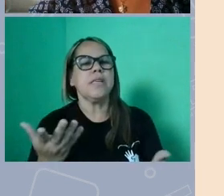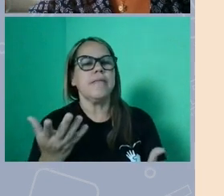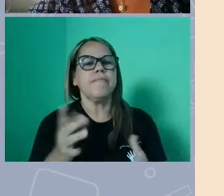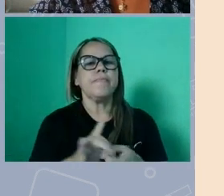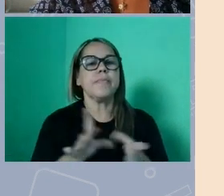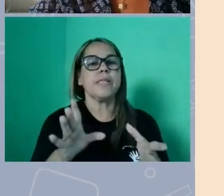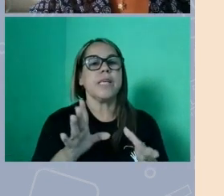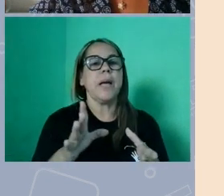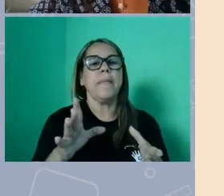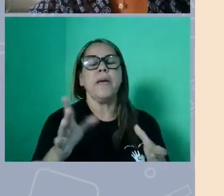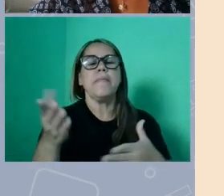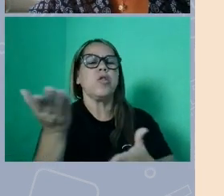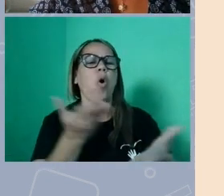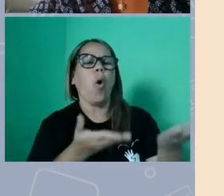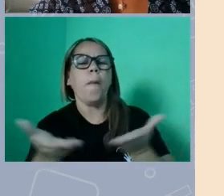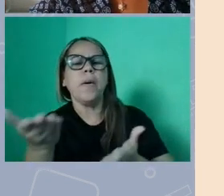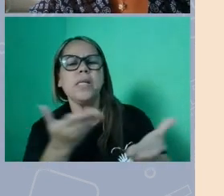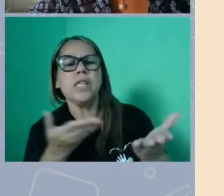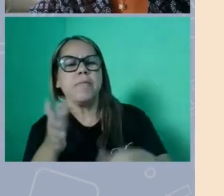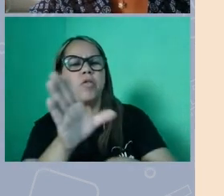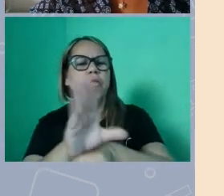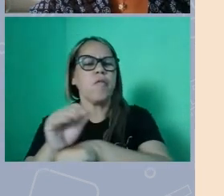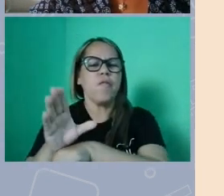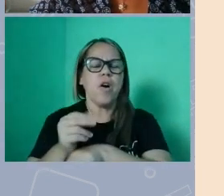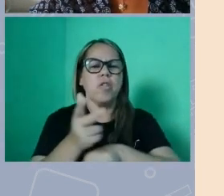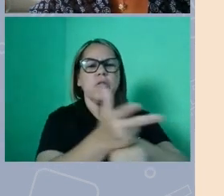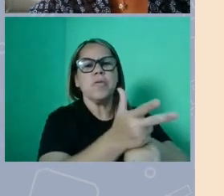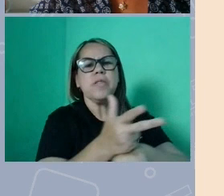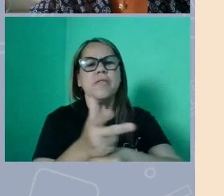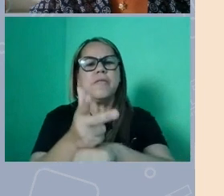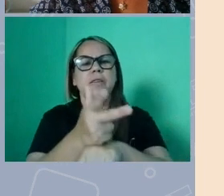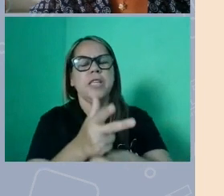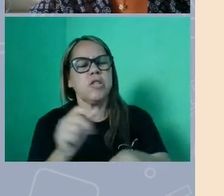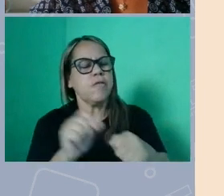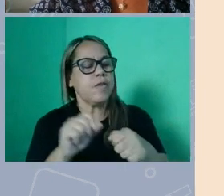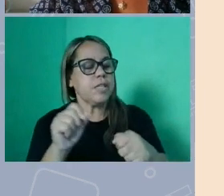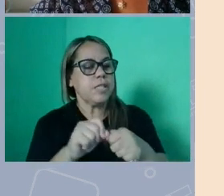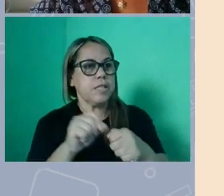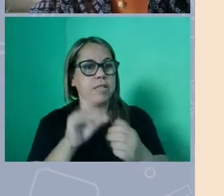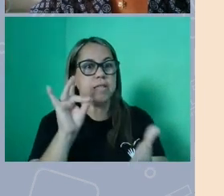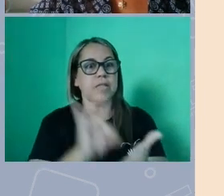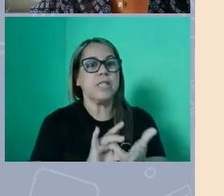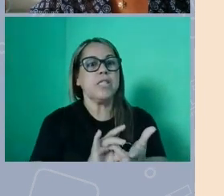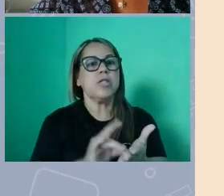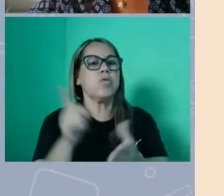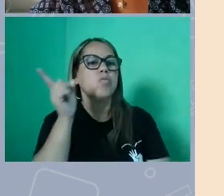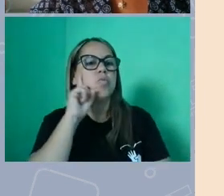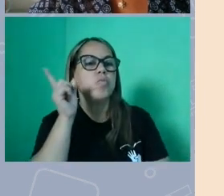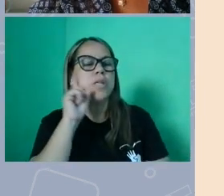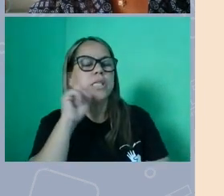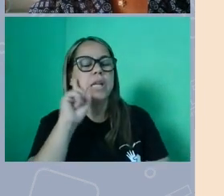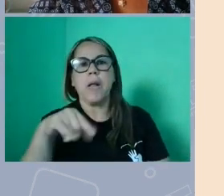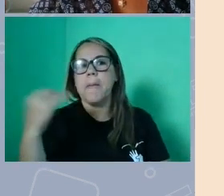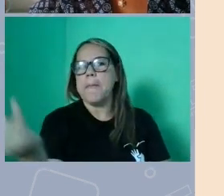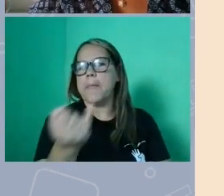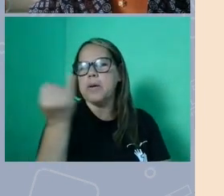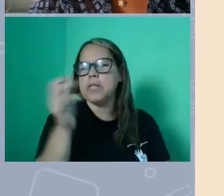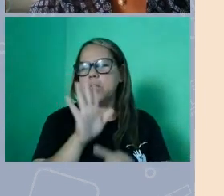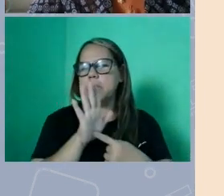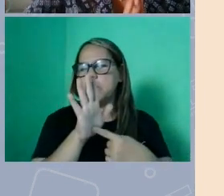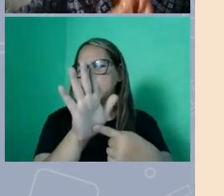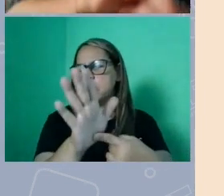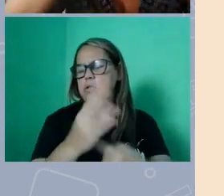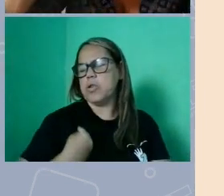fotos e vídeos fazendo com que esta atividade seja parte do nosso cotidiano sendo importante para que demonstremos nossas